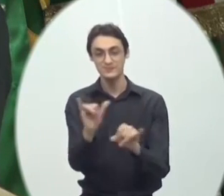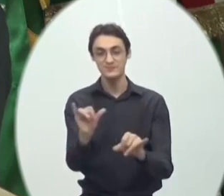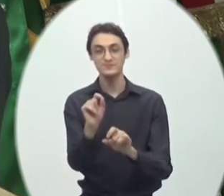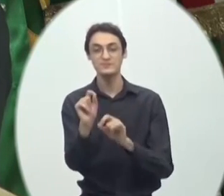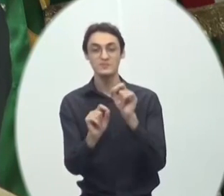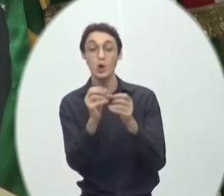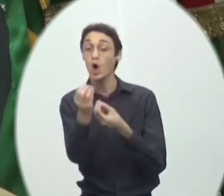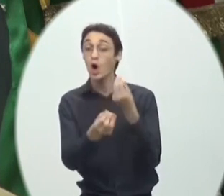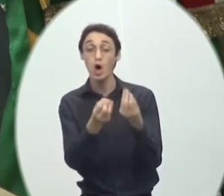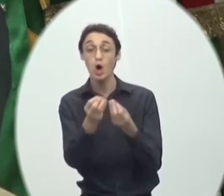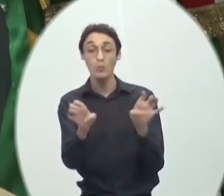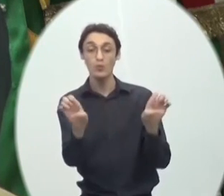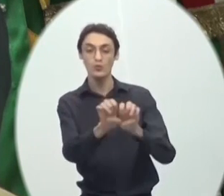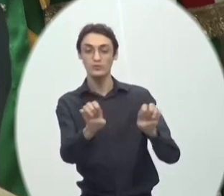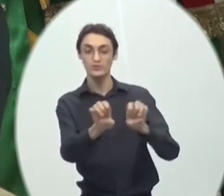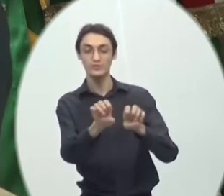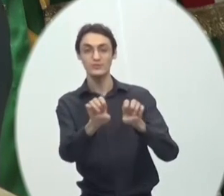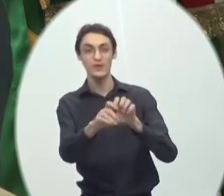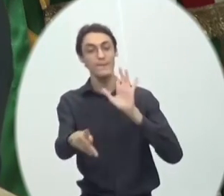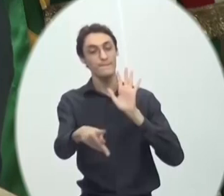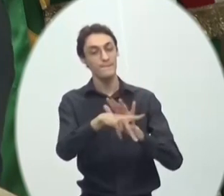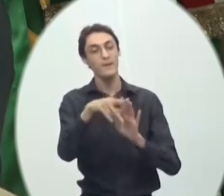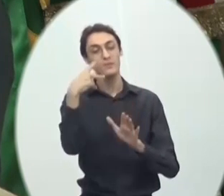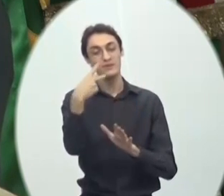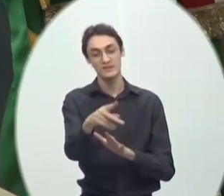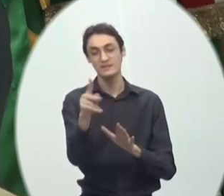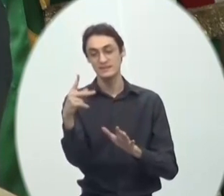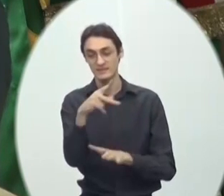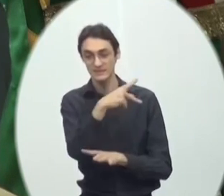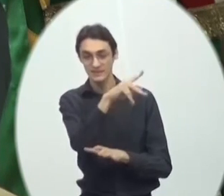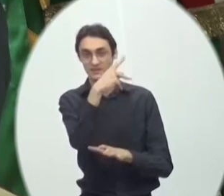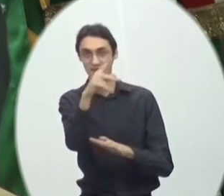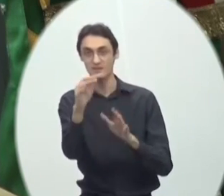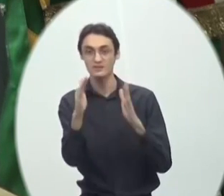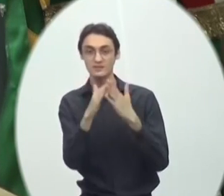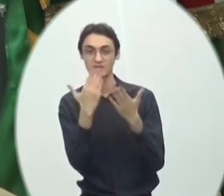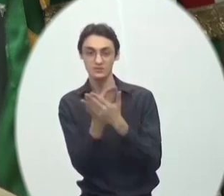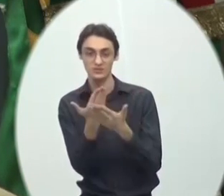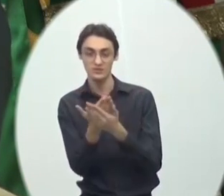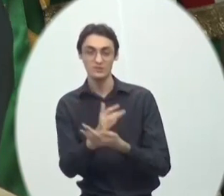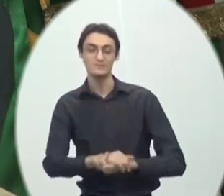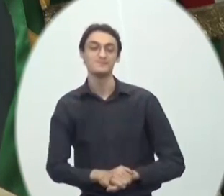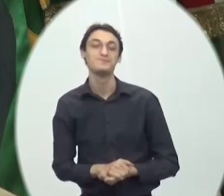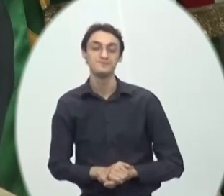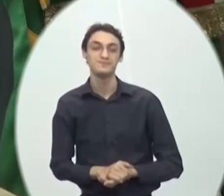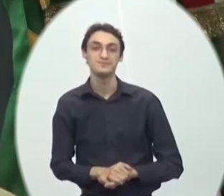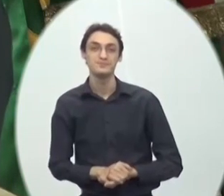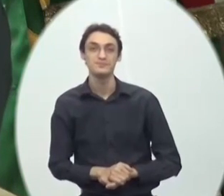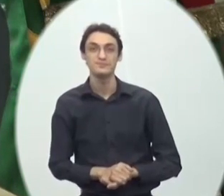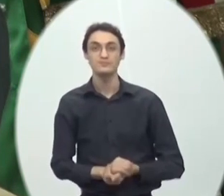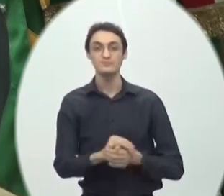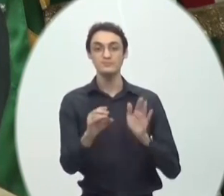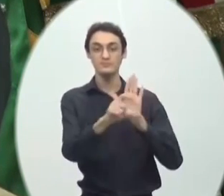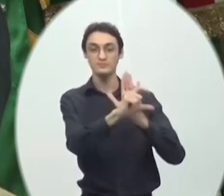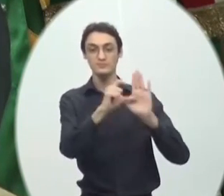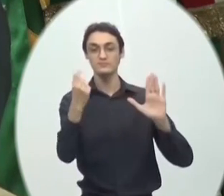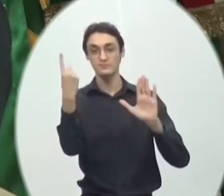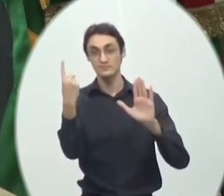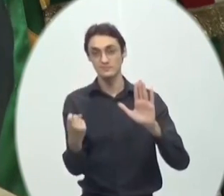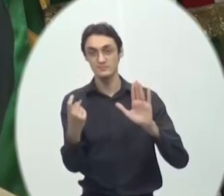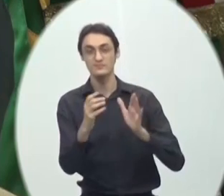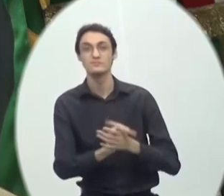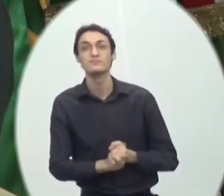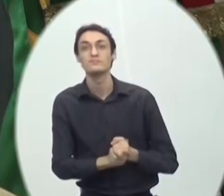as condições estruturais e de conservação dos membros. Parágrafo único.